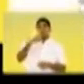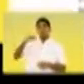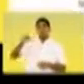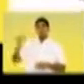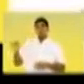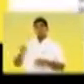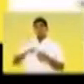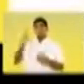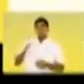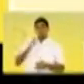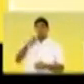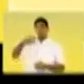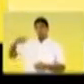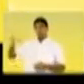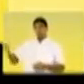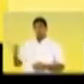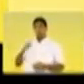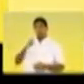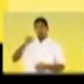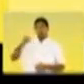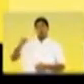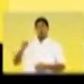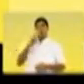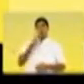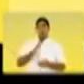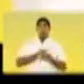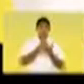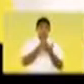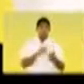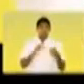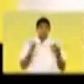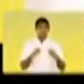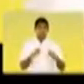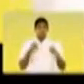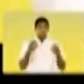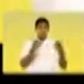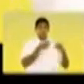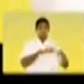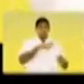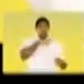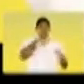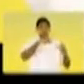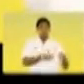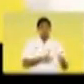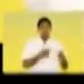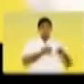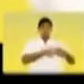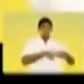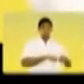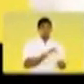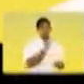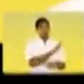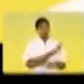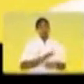16 9/2008 do Ibama buscando o suporte necessário para acomodação dos animais que